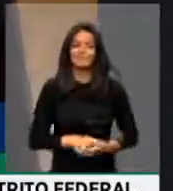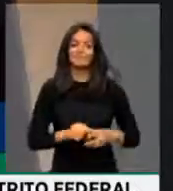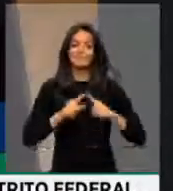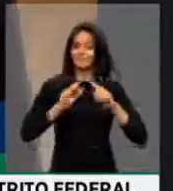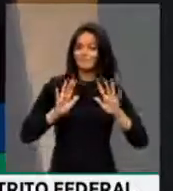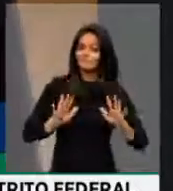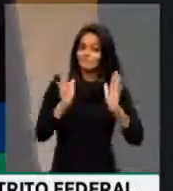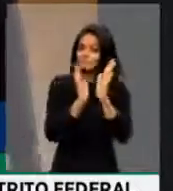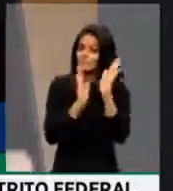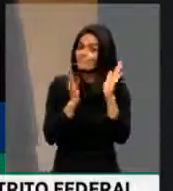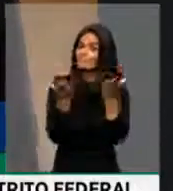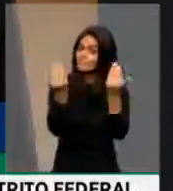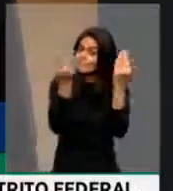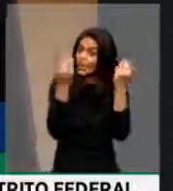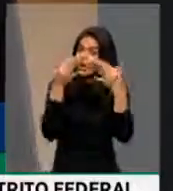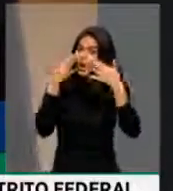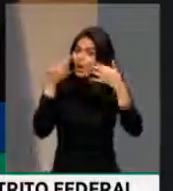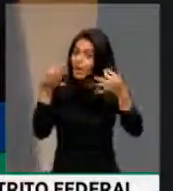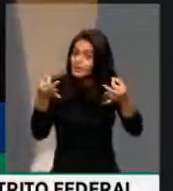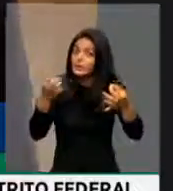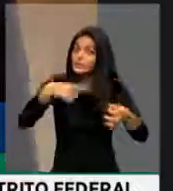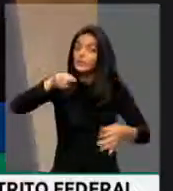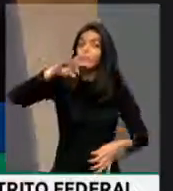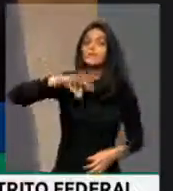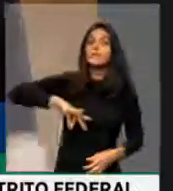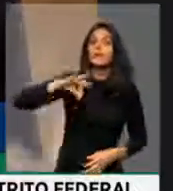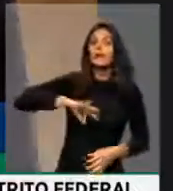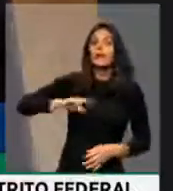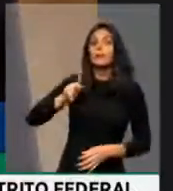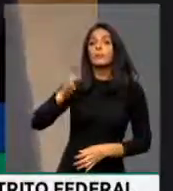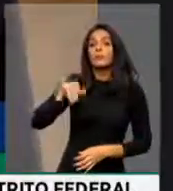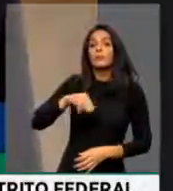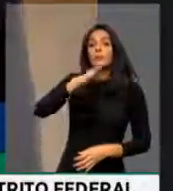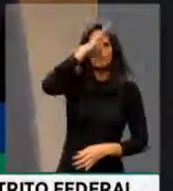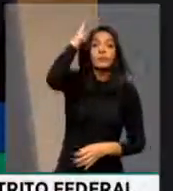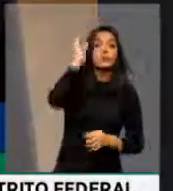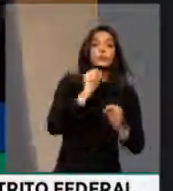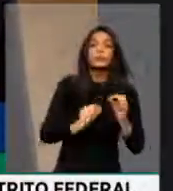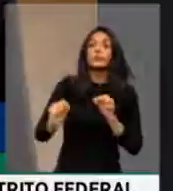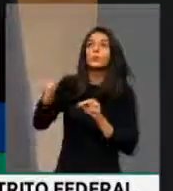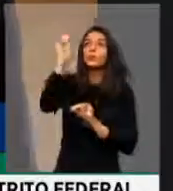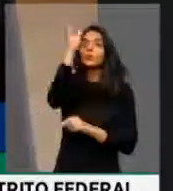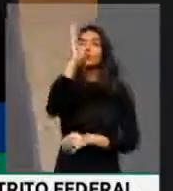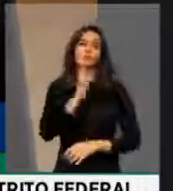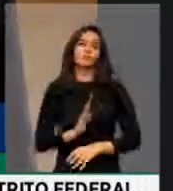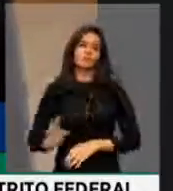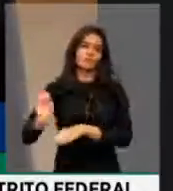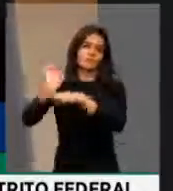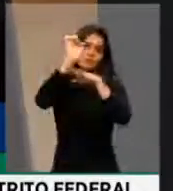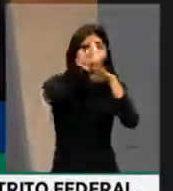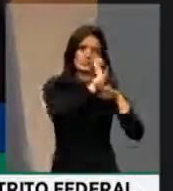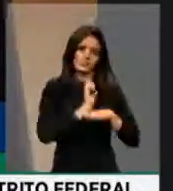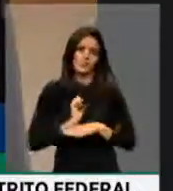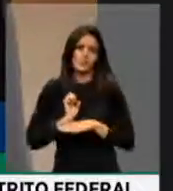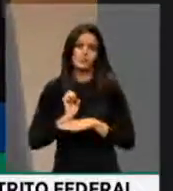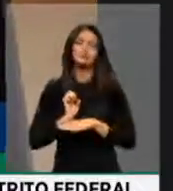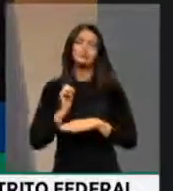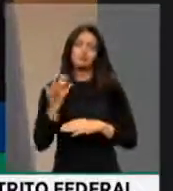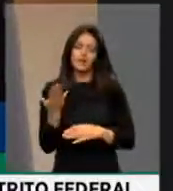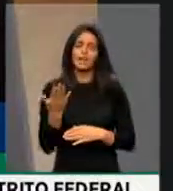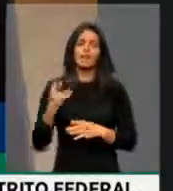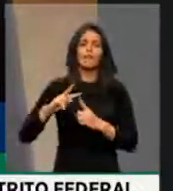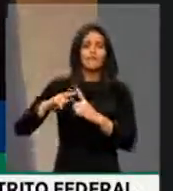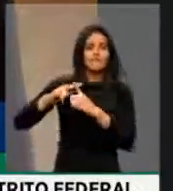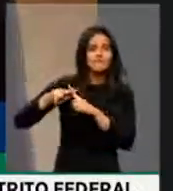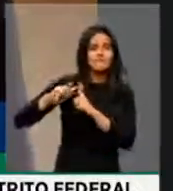mais chamando atenção para o salário dos Ossos cidade e meu estado do Espírito Santo tá com salários bem